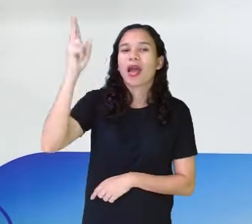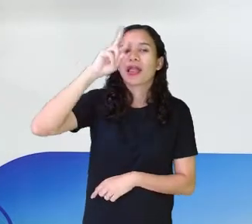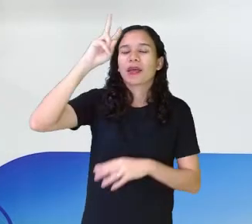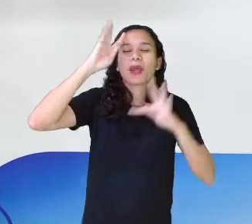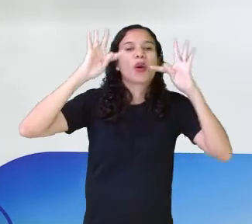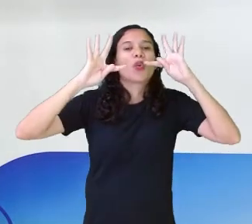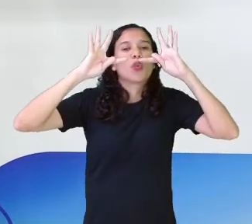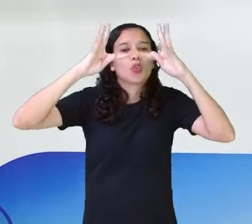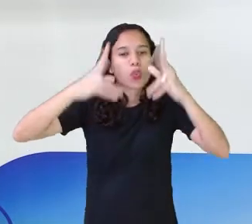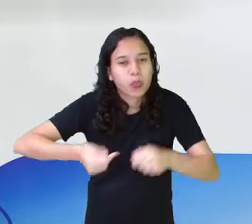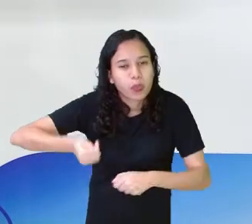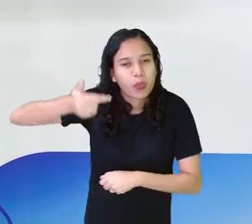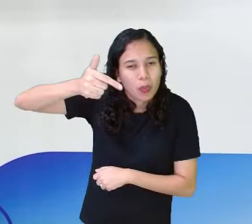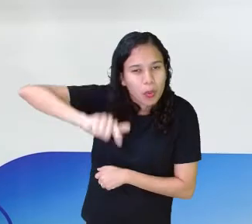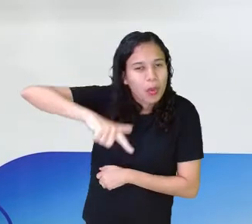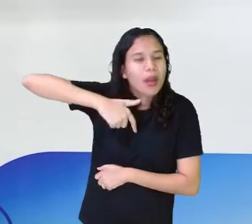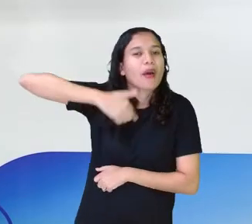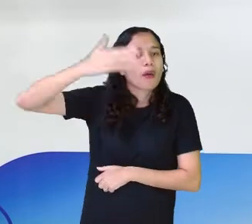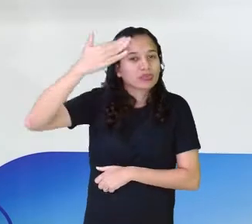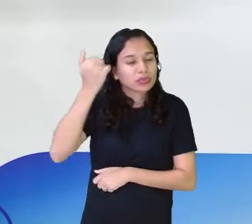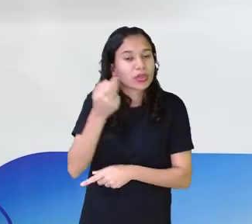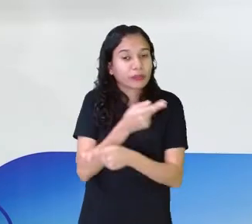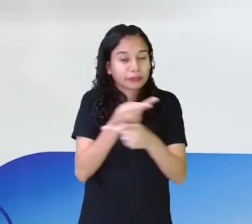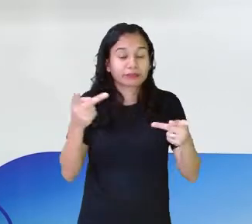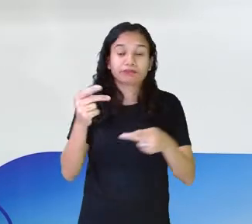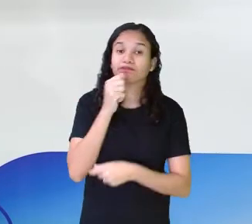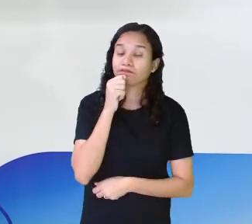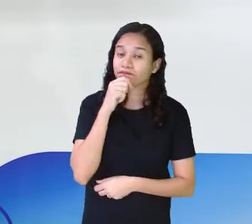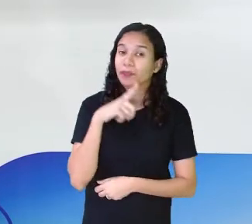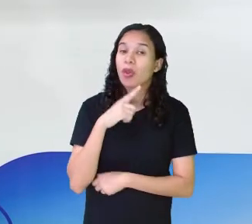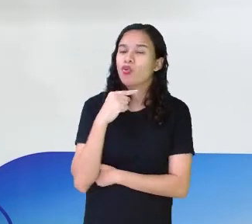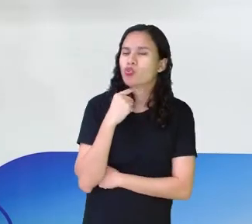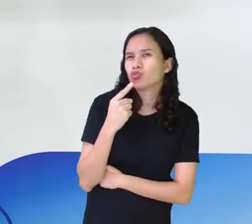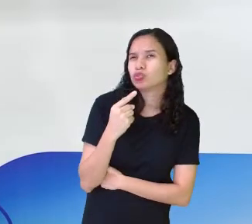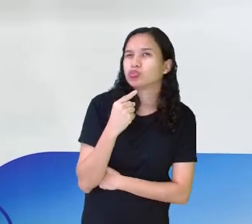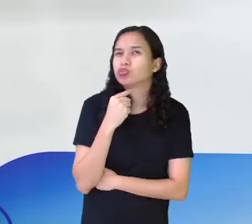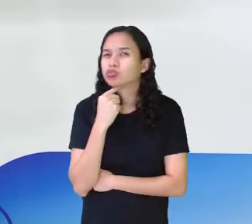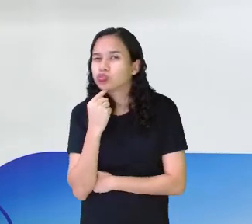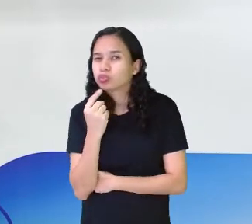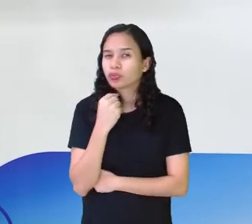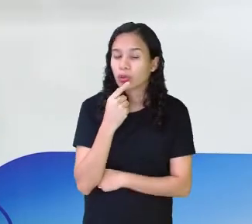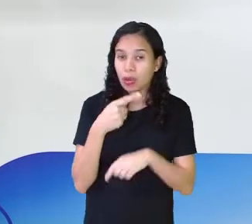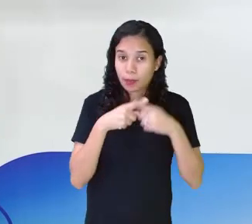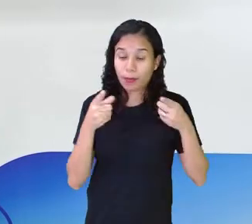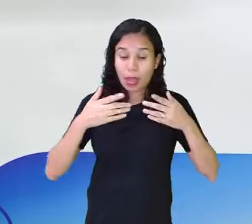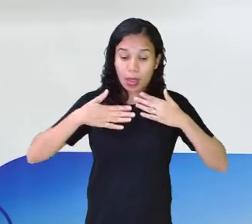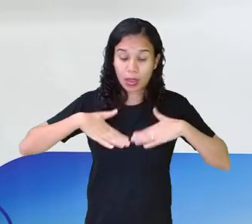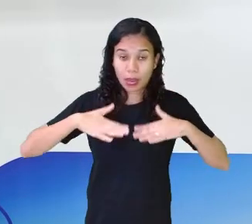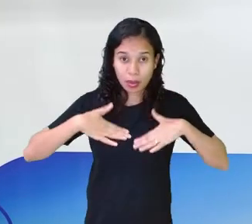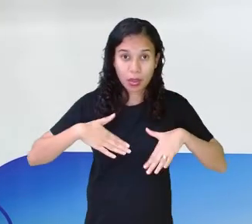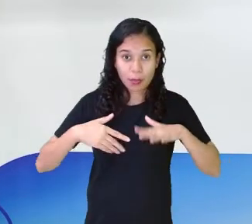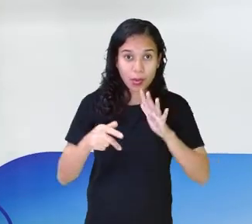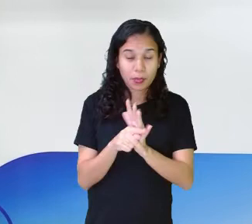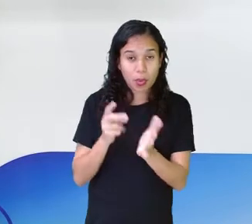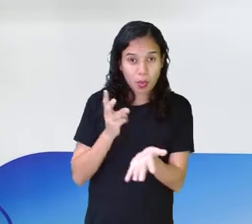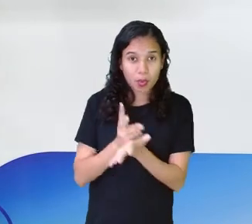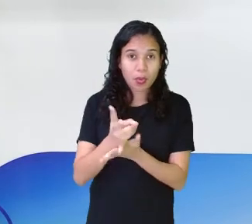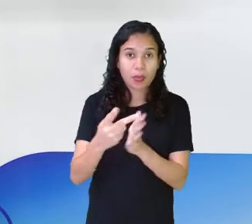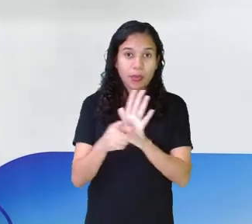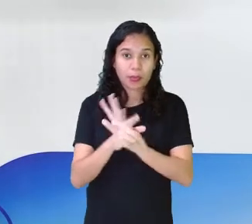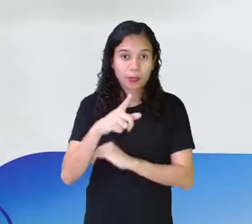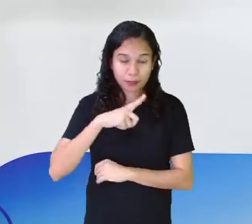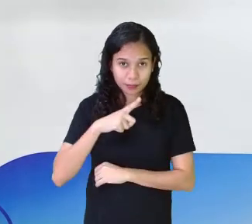novo, porque eu sei que muitos ainda têm algumas dúvidas, mas fiquem tranquilos e acompanhem o quanto